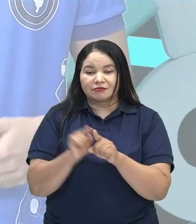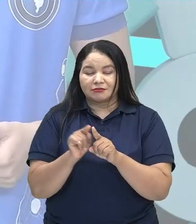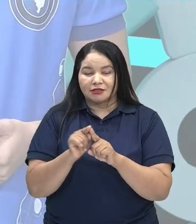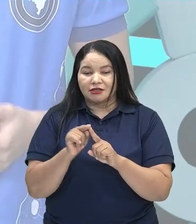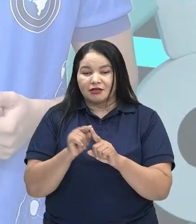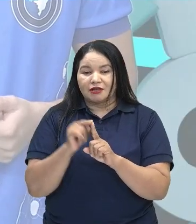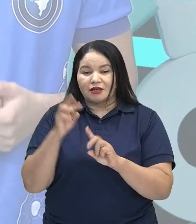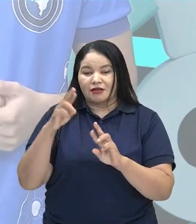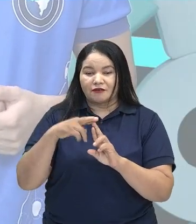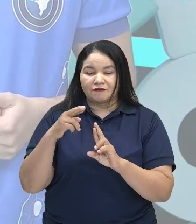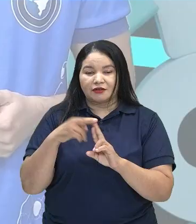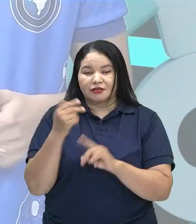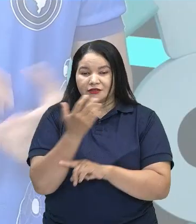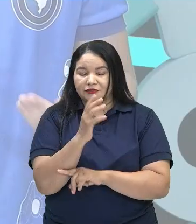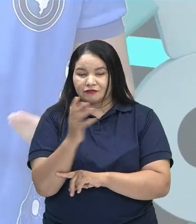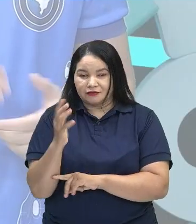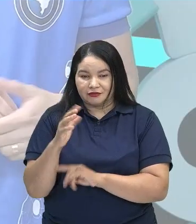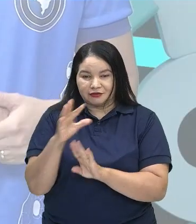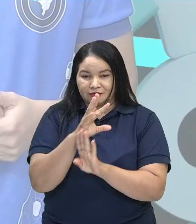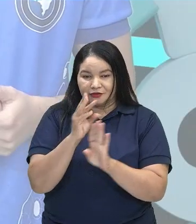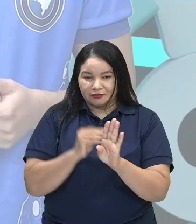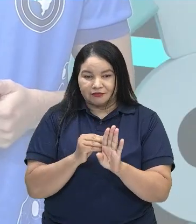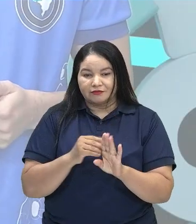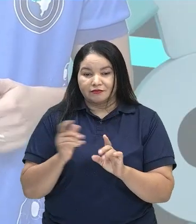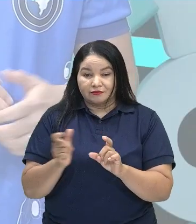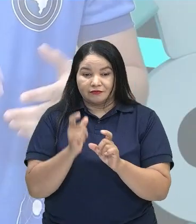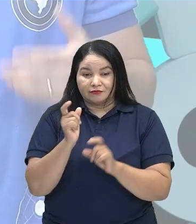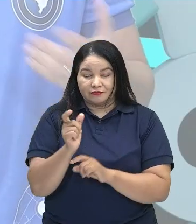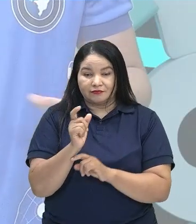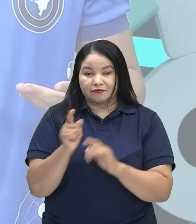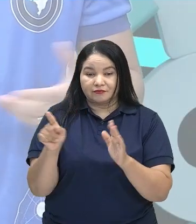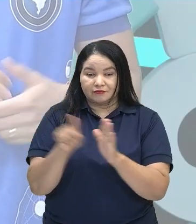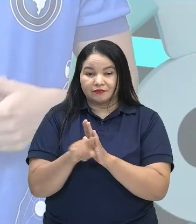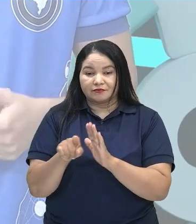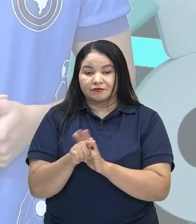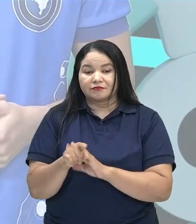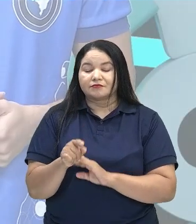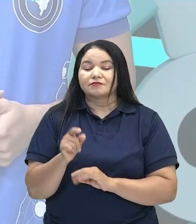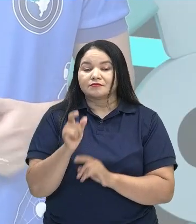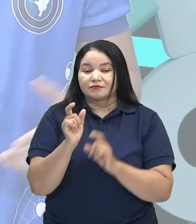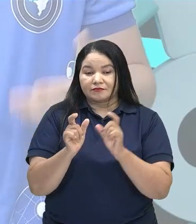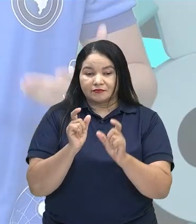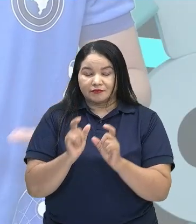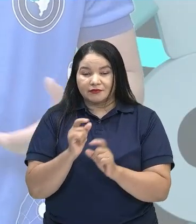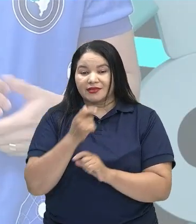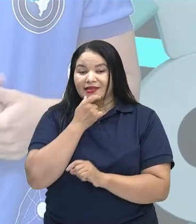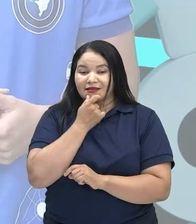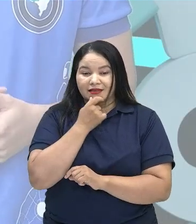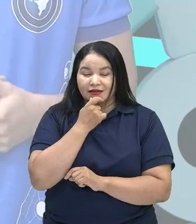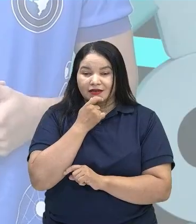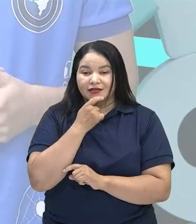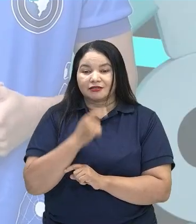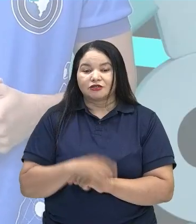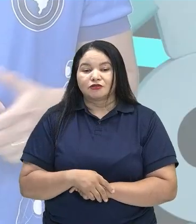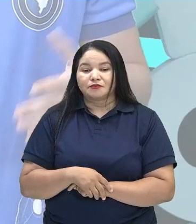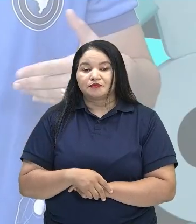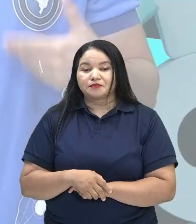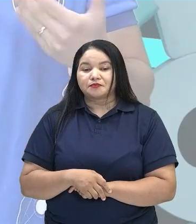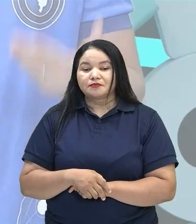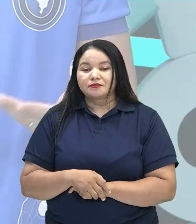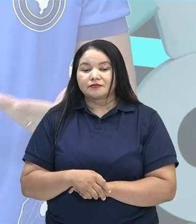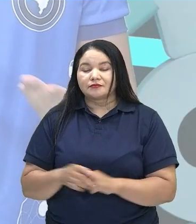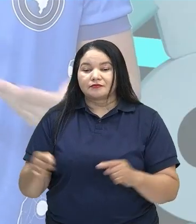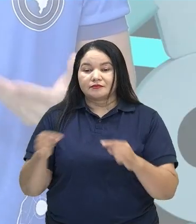Essa pergunta, how would you feel if children in the future could never see a peking dolphin or a huge Brazilian tree?